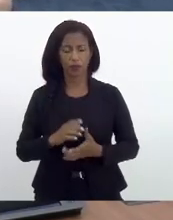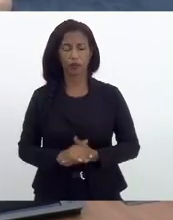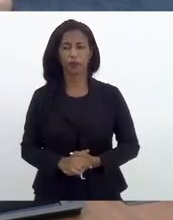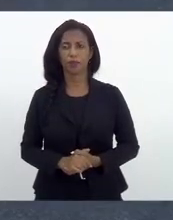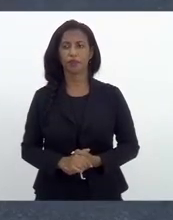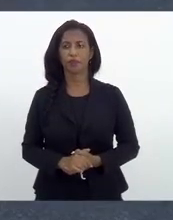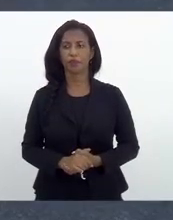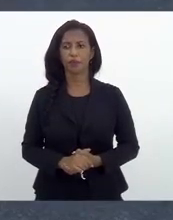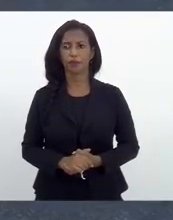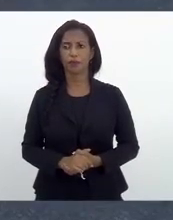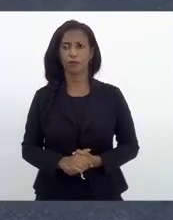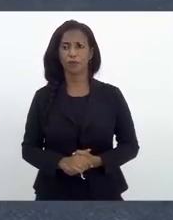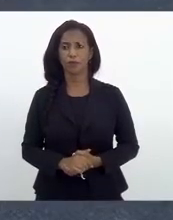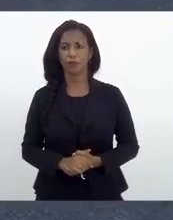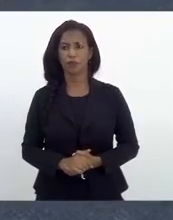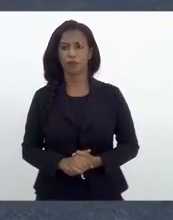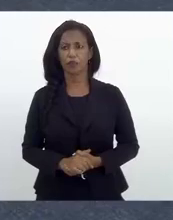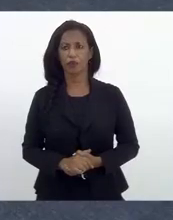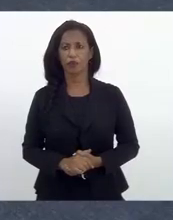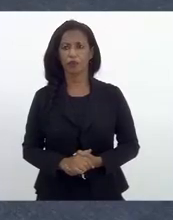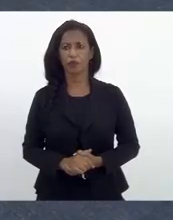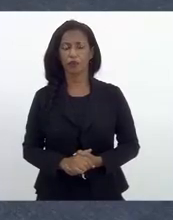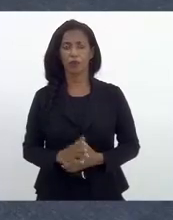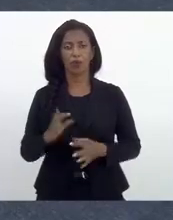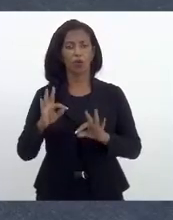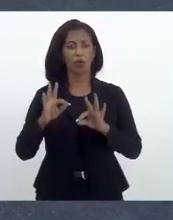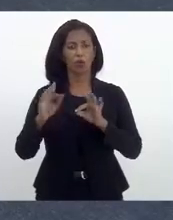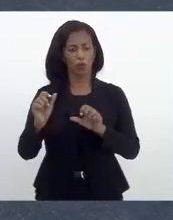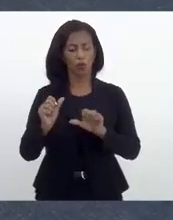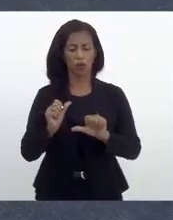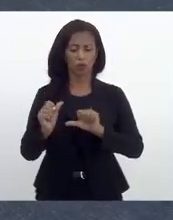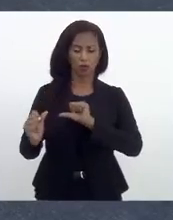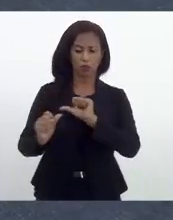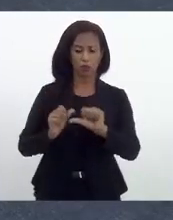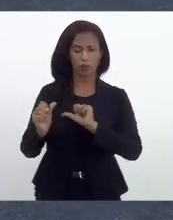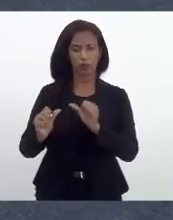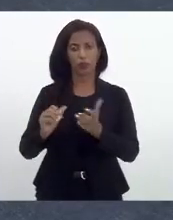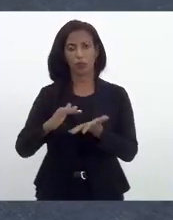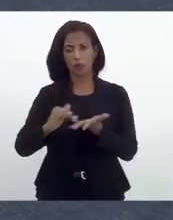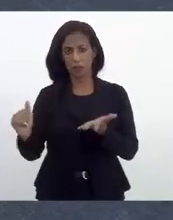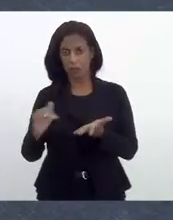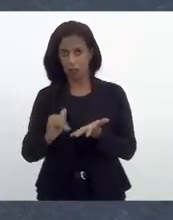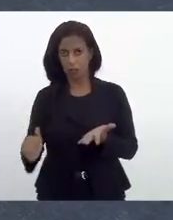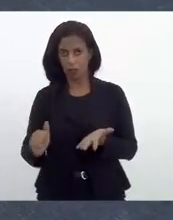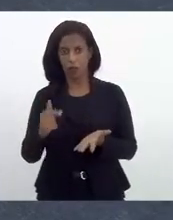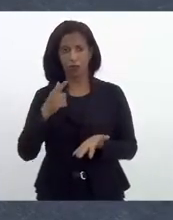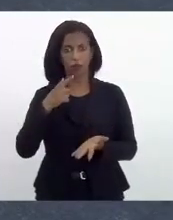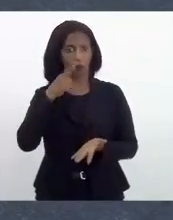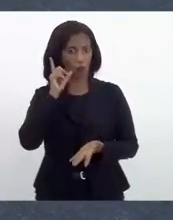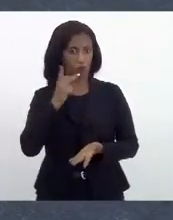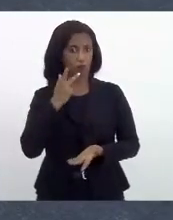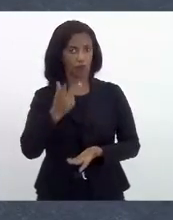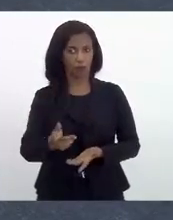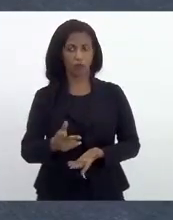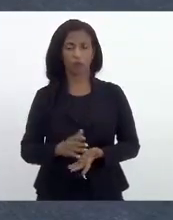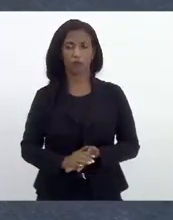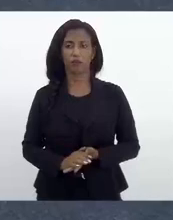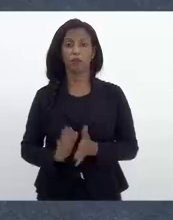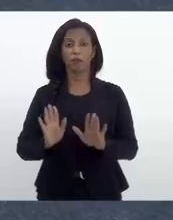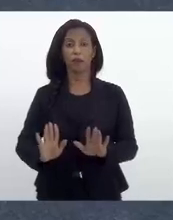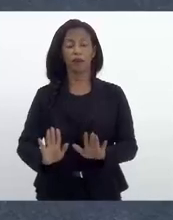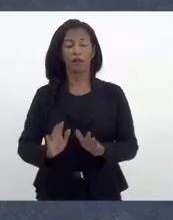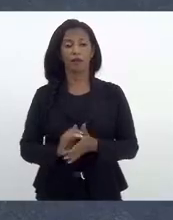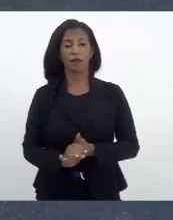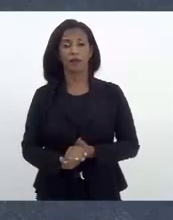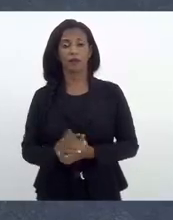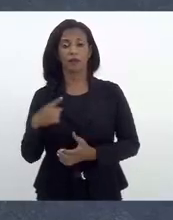todas as as transitoriedades saíram isso foi falado ontem no entanto